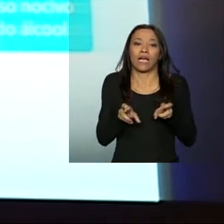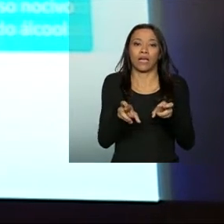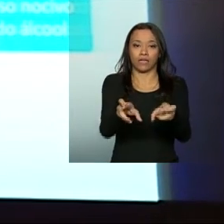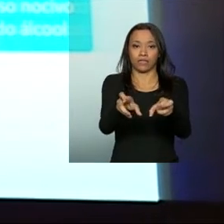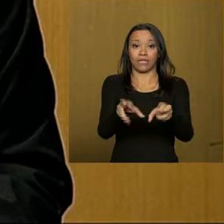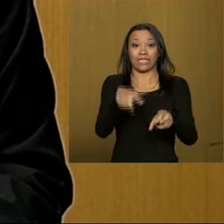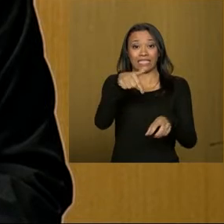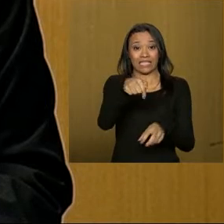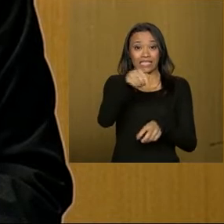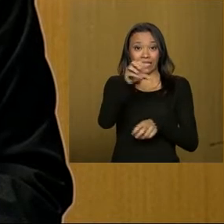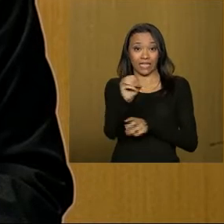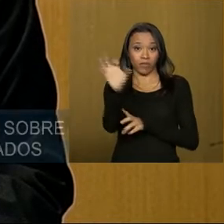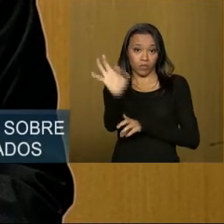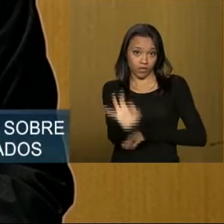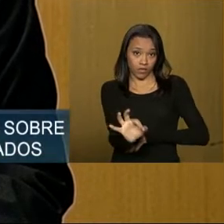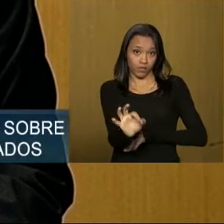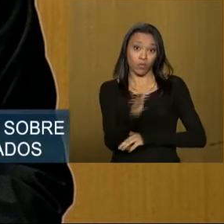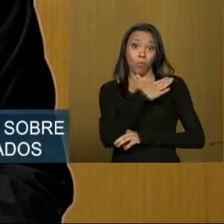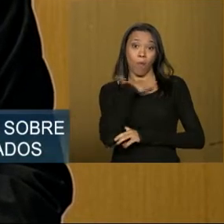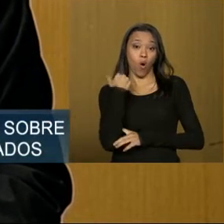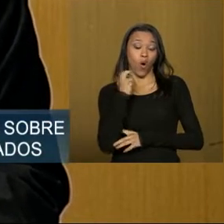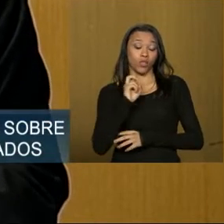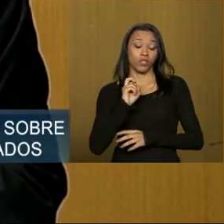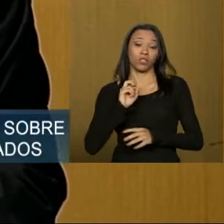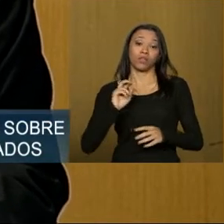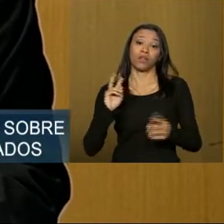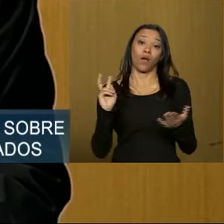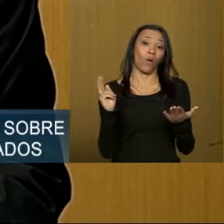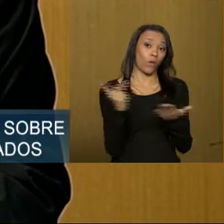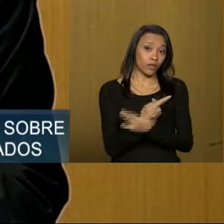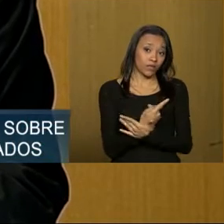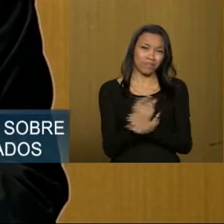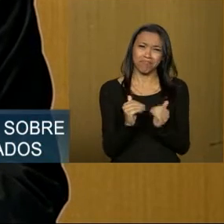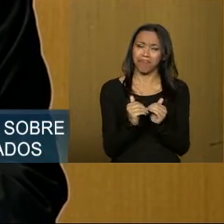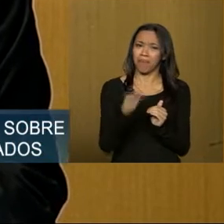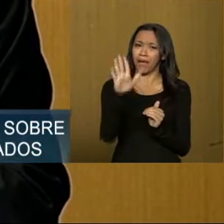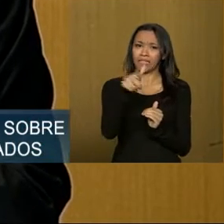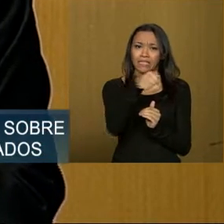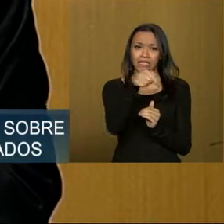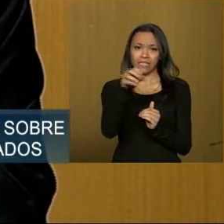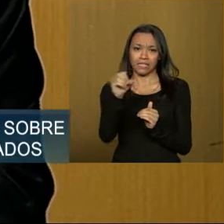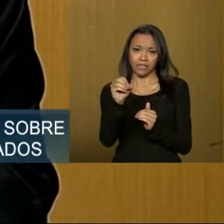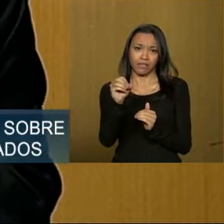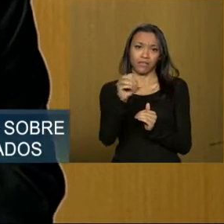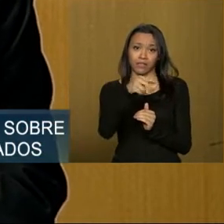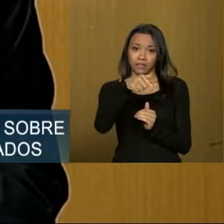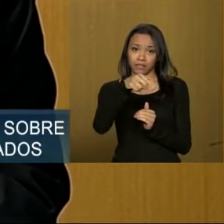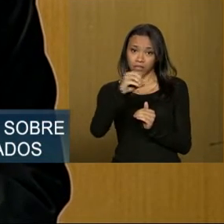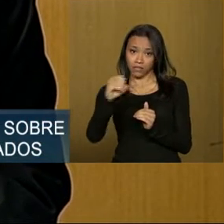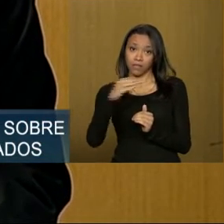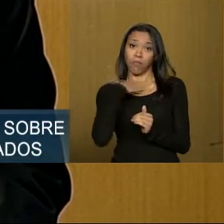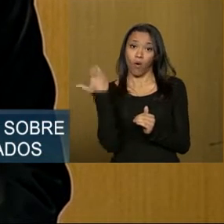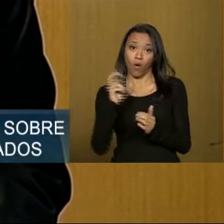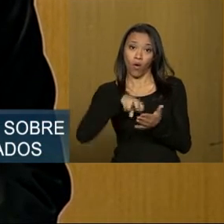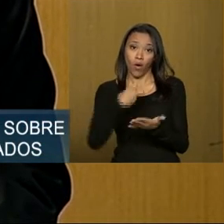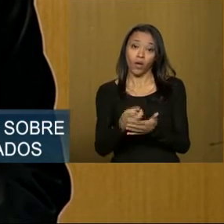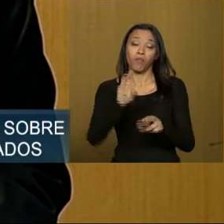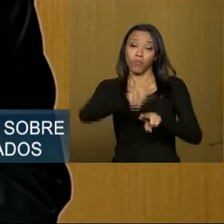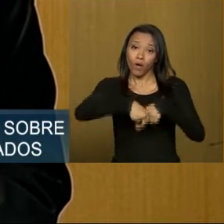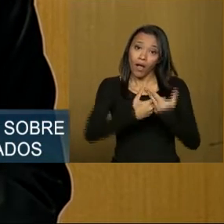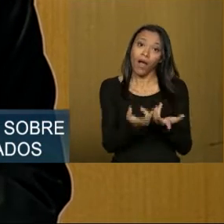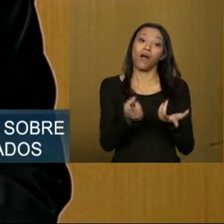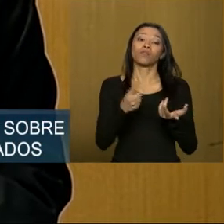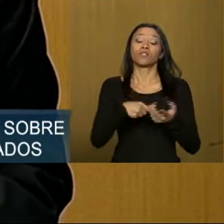na população brasileira, que vai para mais de 700 mil mortes anualmente, são devidas às doenças crônicas